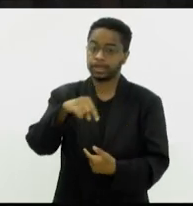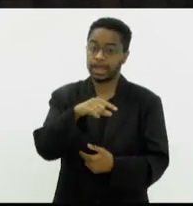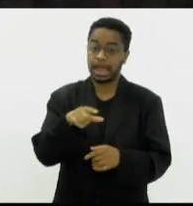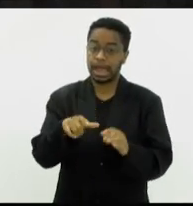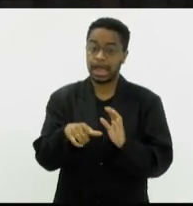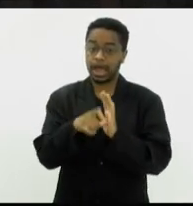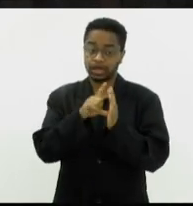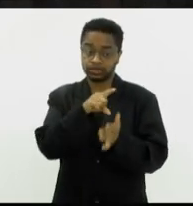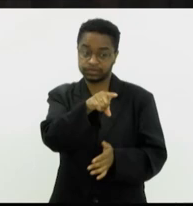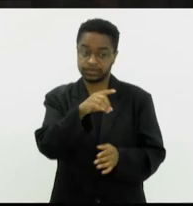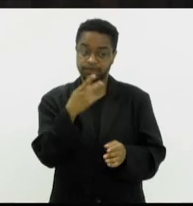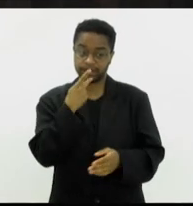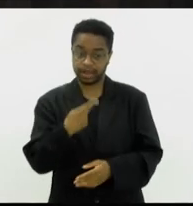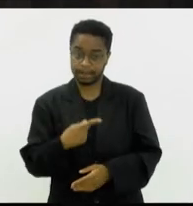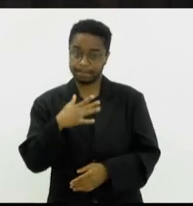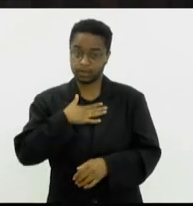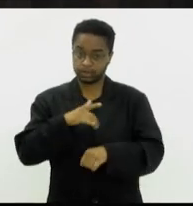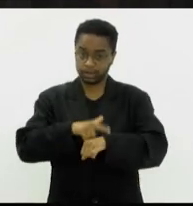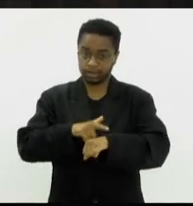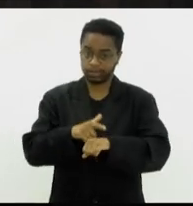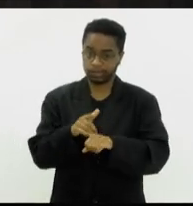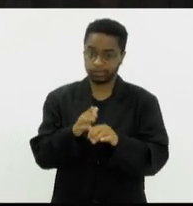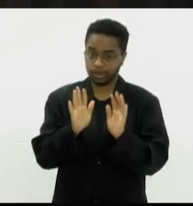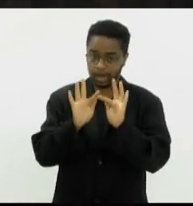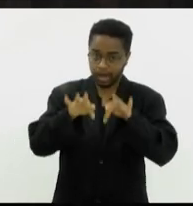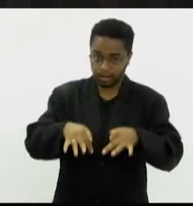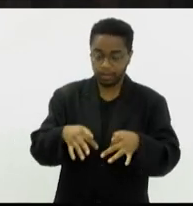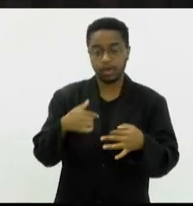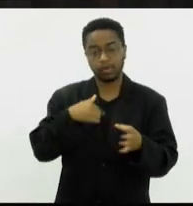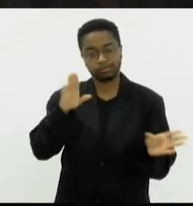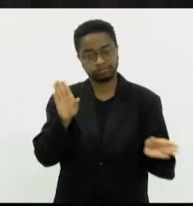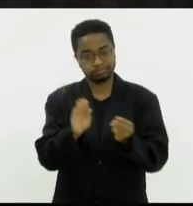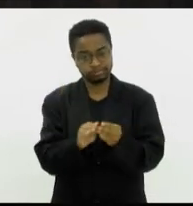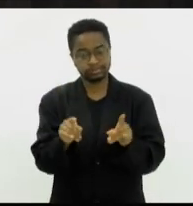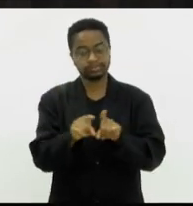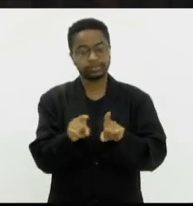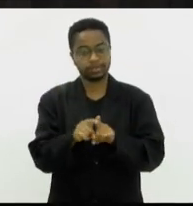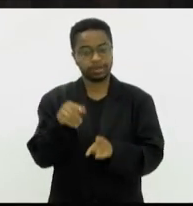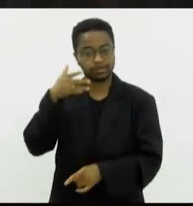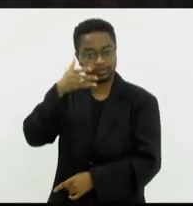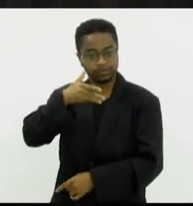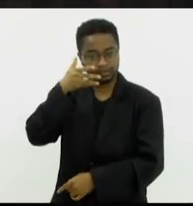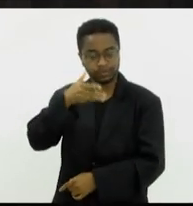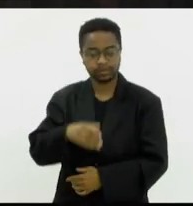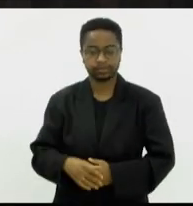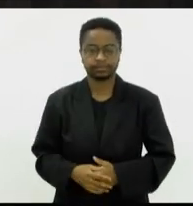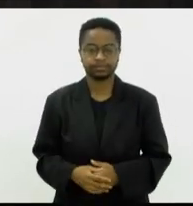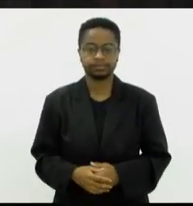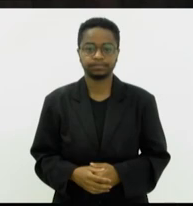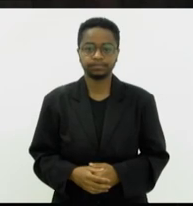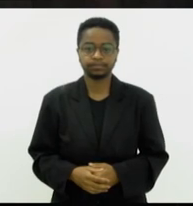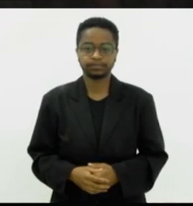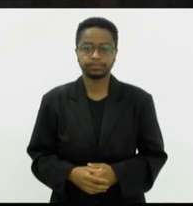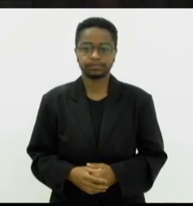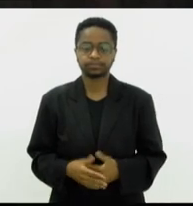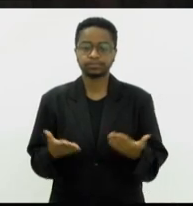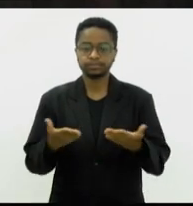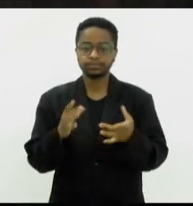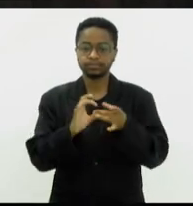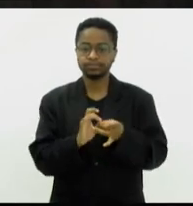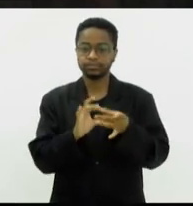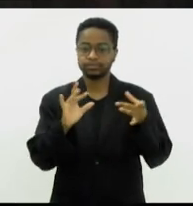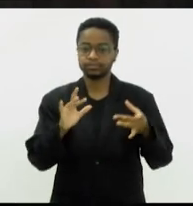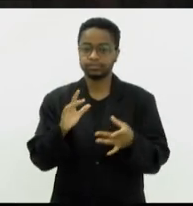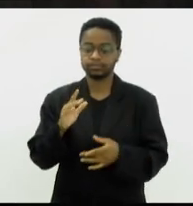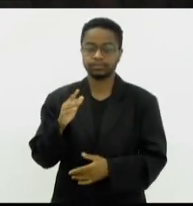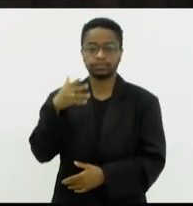atenção que o meu tempo acabou também concluo e encerro aqui a minha fala dando minha vez aqui pra